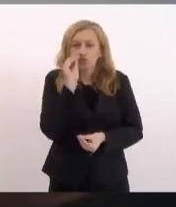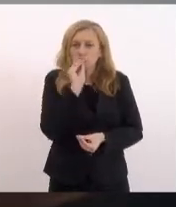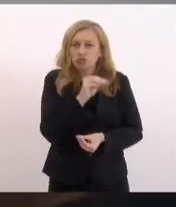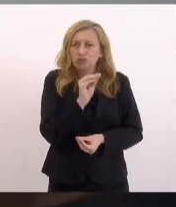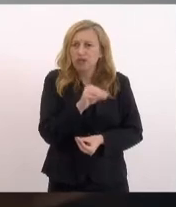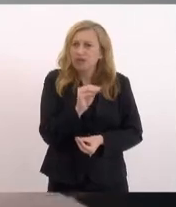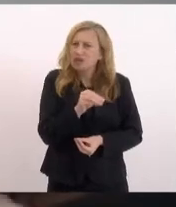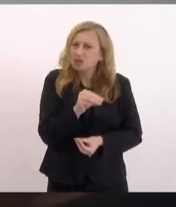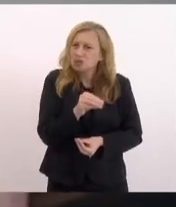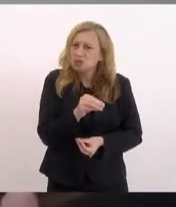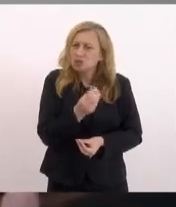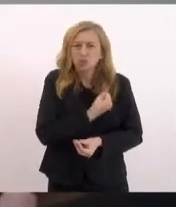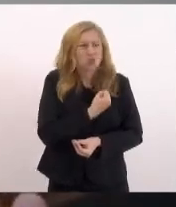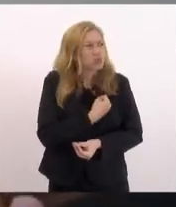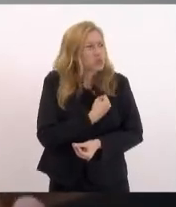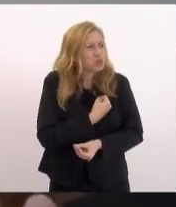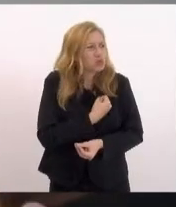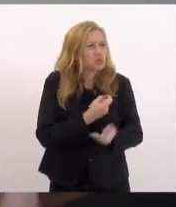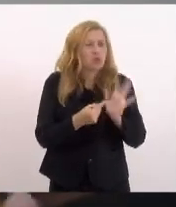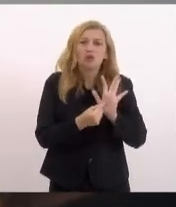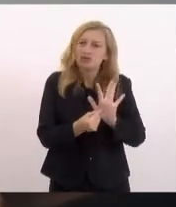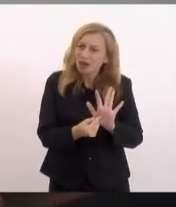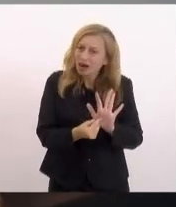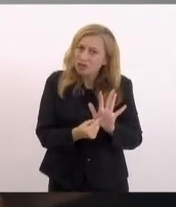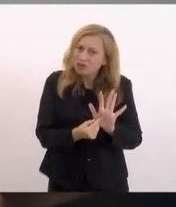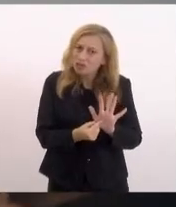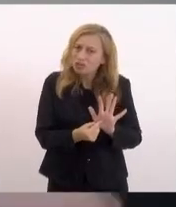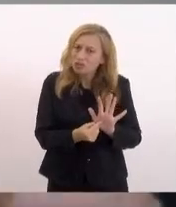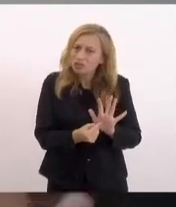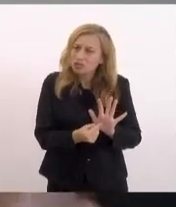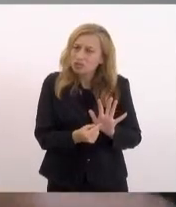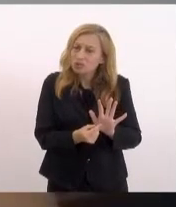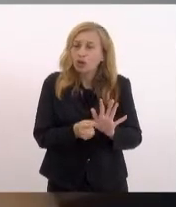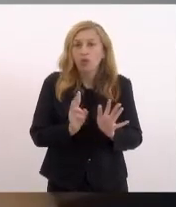diante de dados empíricos concretos,